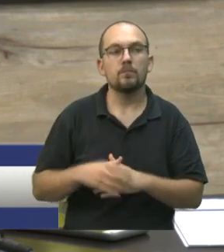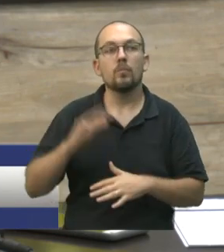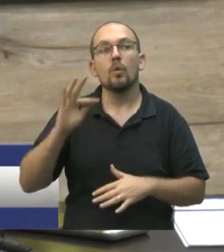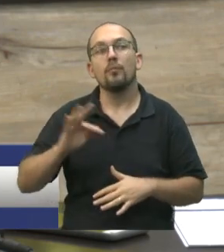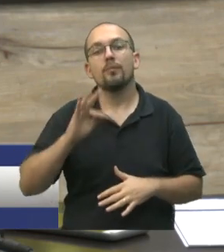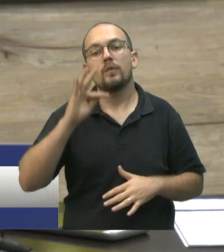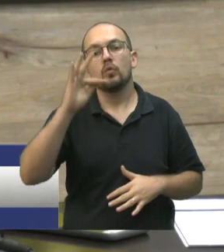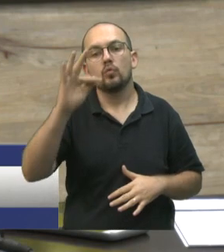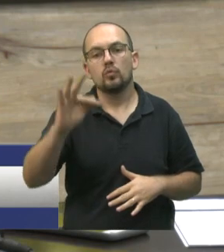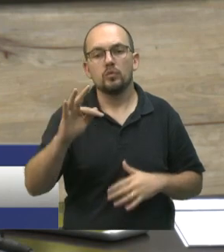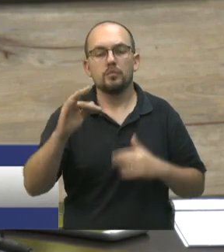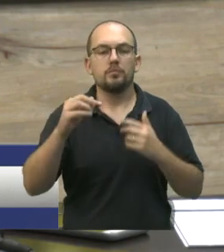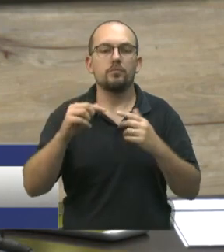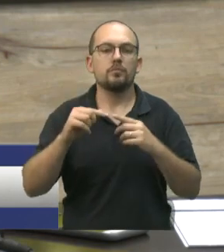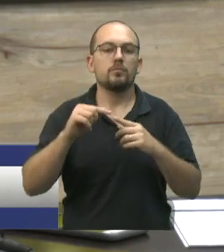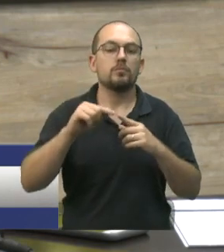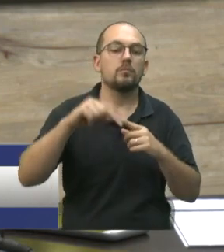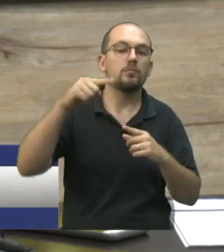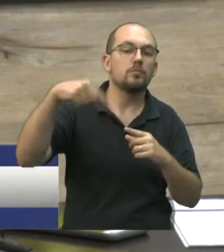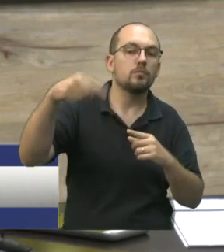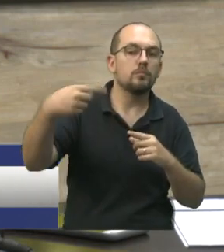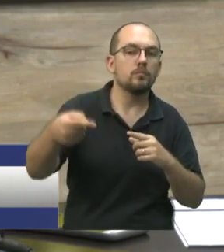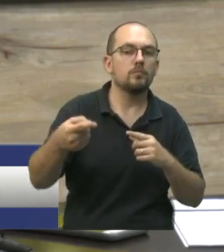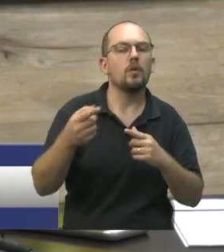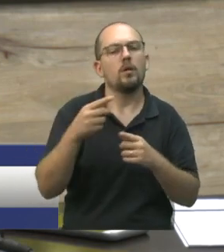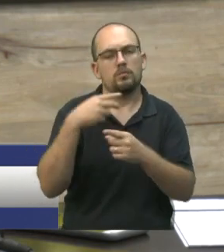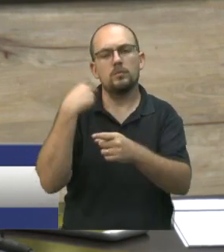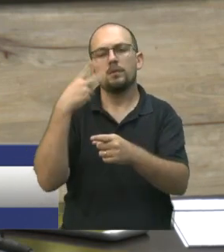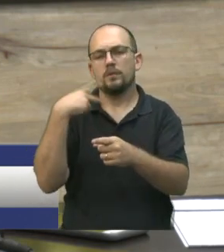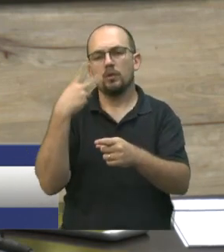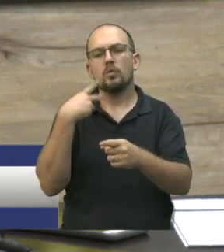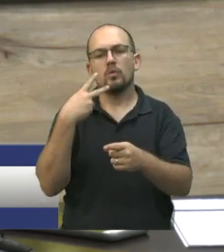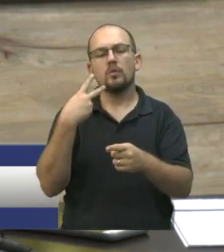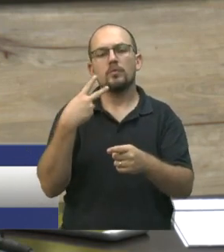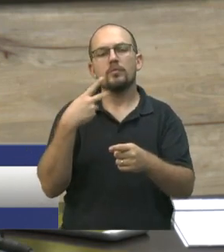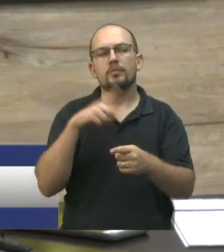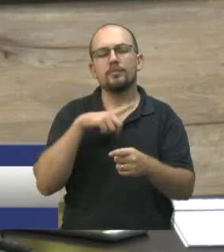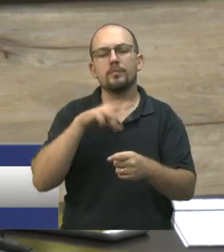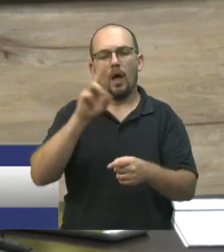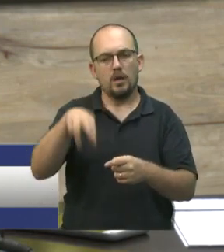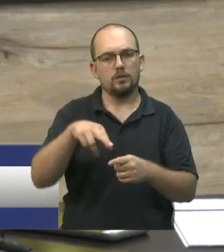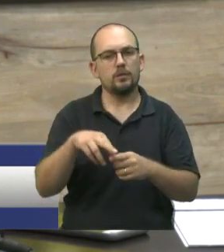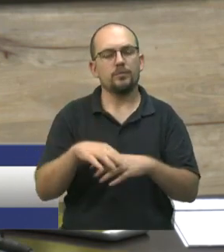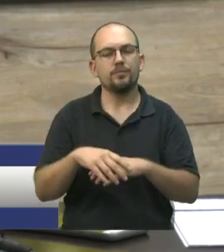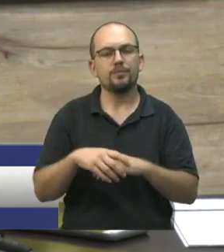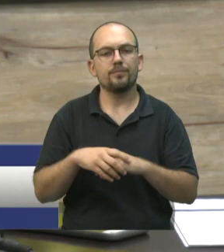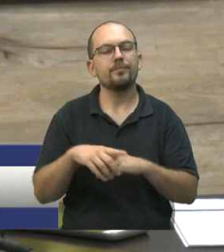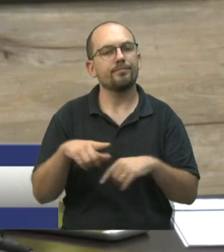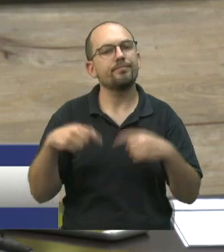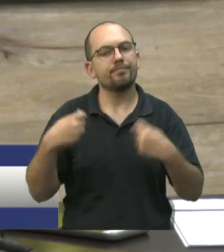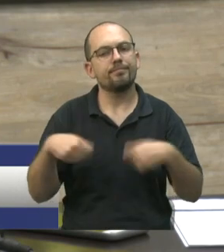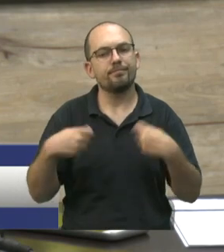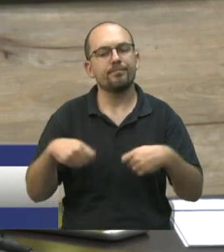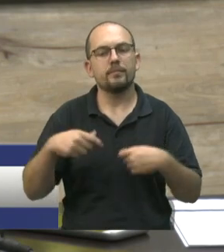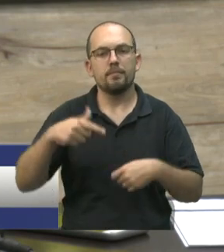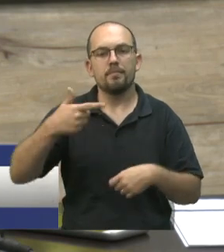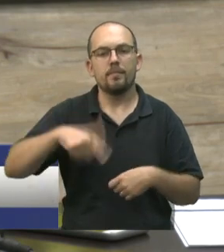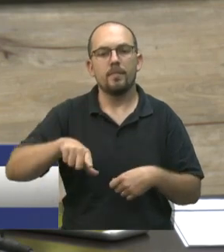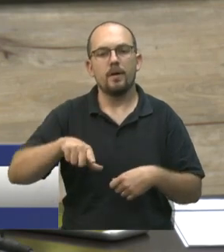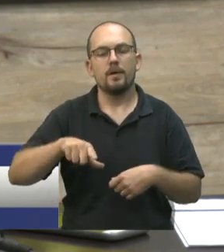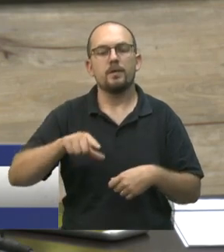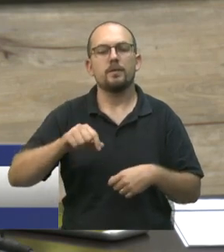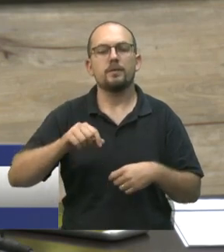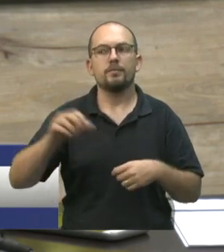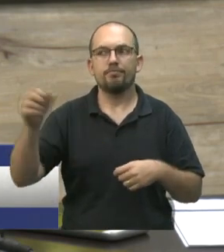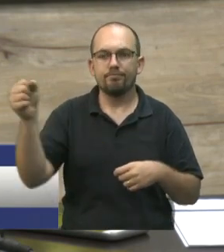as necessidades, e o vereador tem a total razão, há uma necessidade de